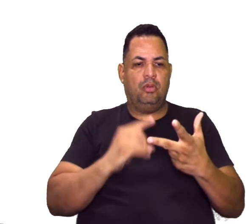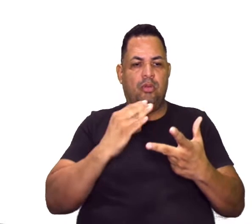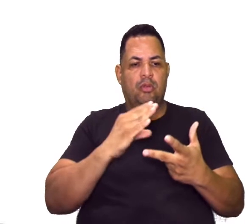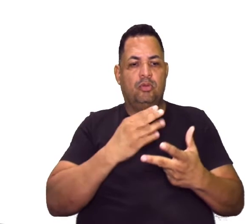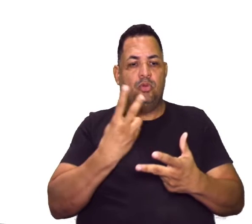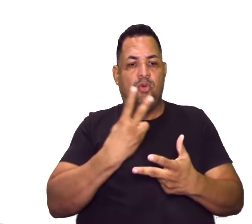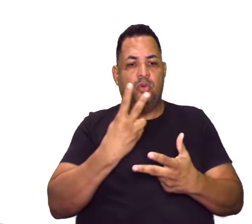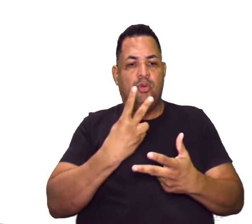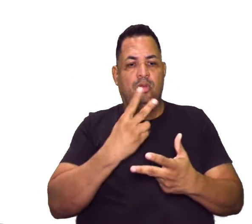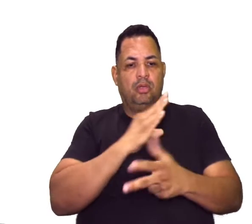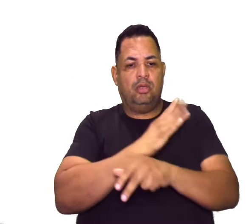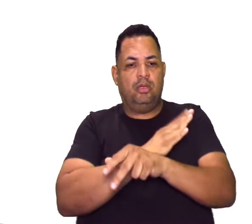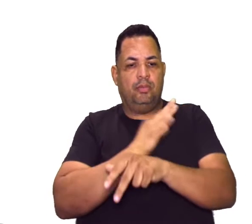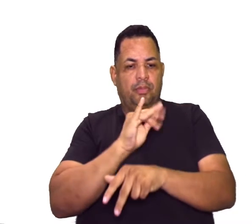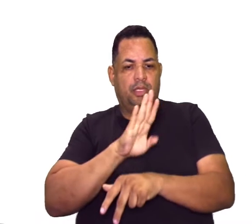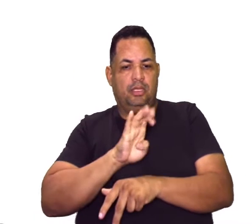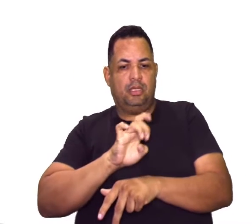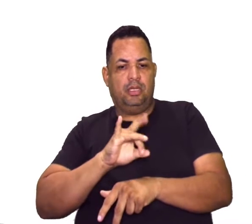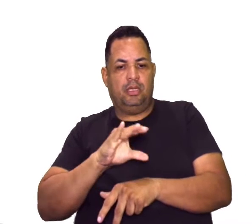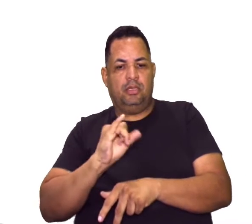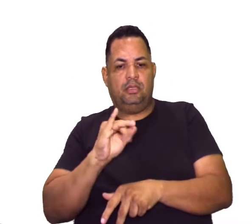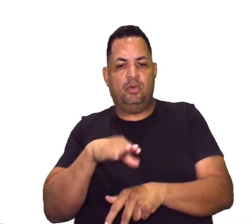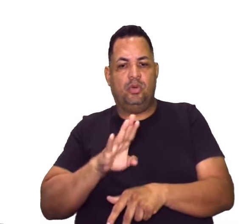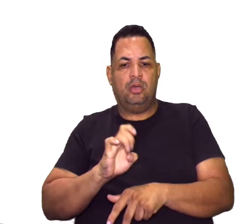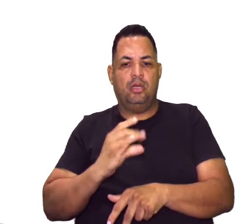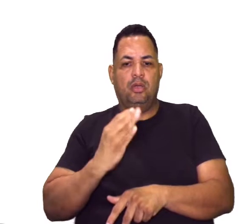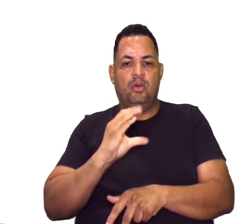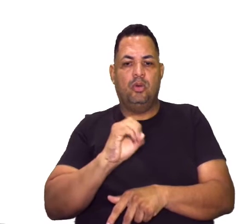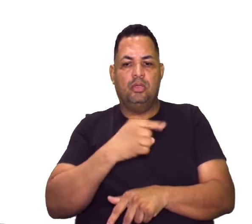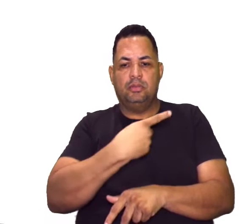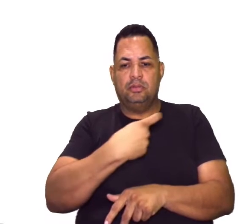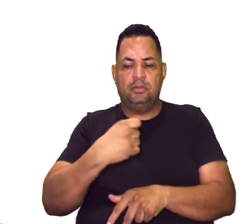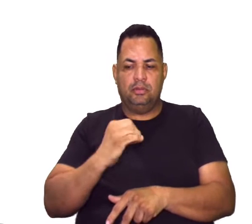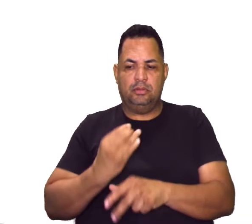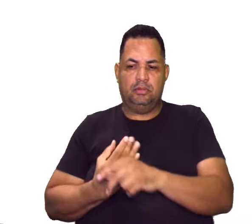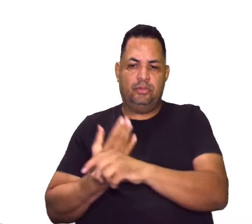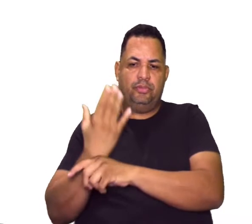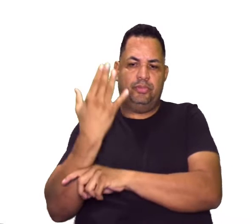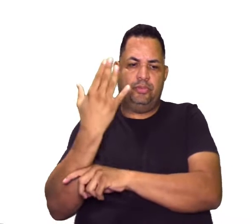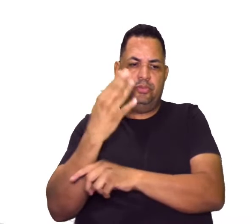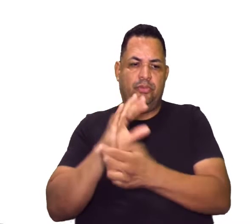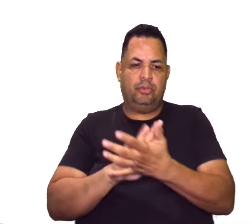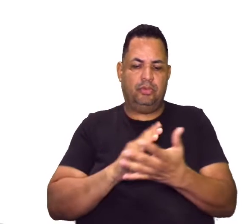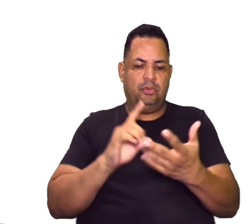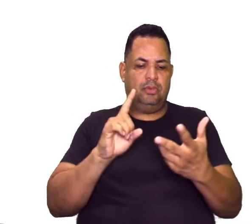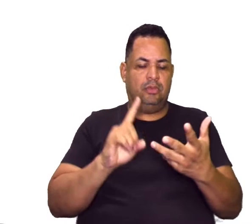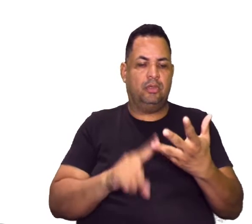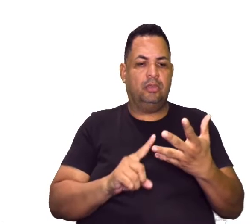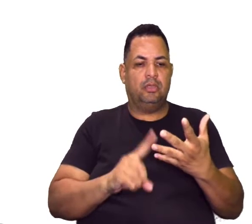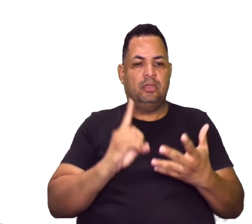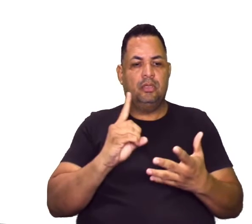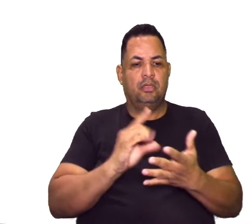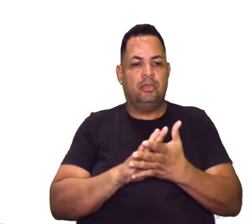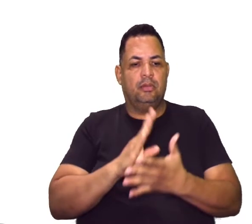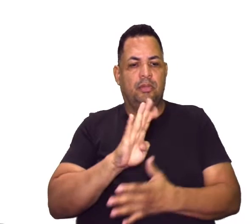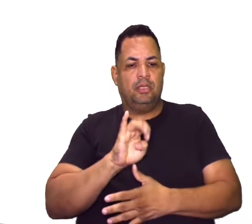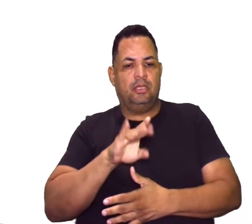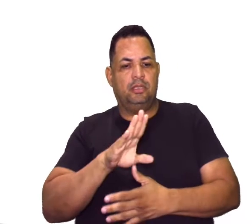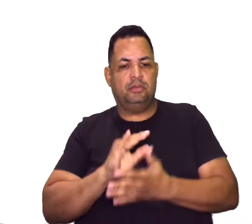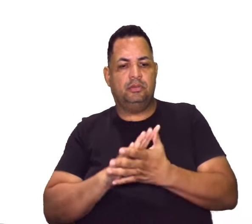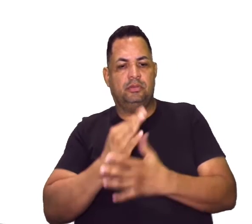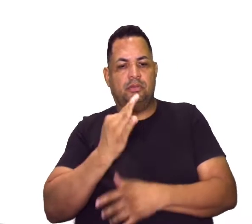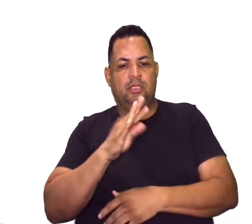biácido binário inorgânico, oxiácido, gasoso? Ou letra D, um